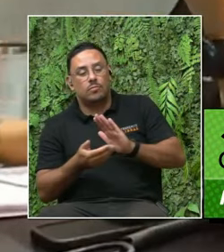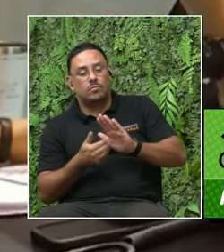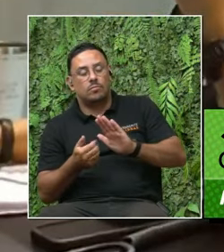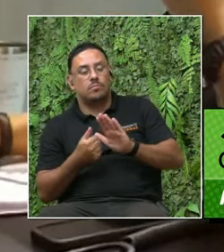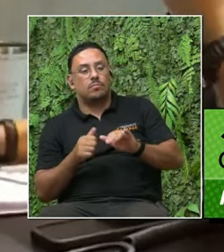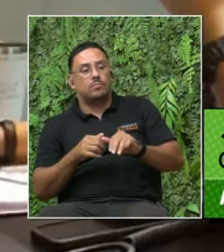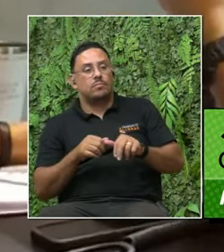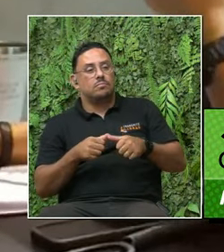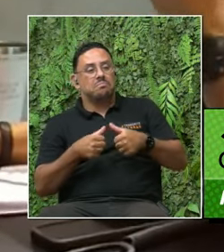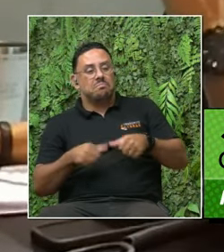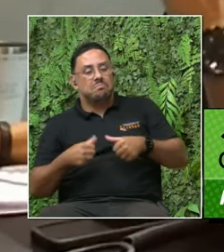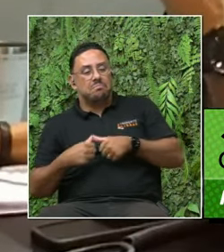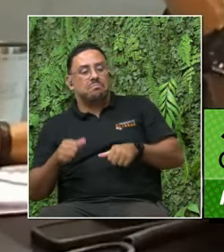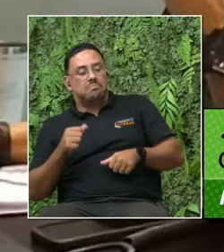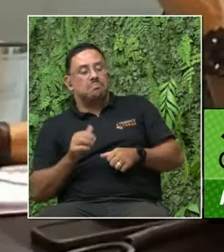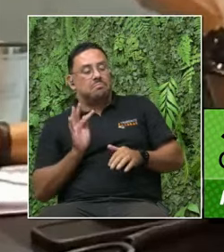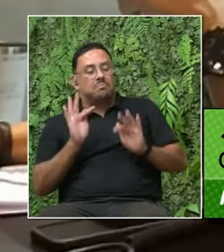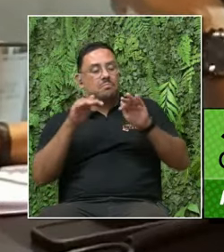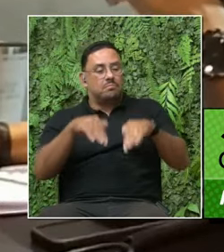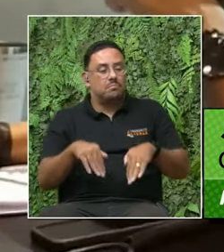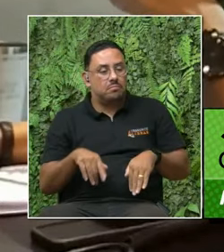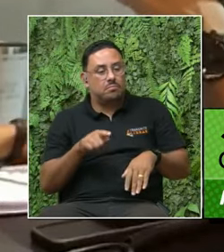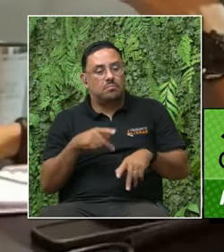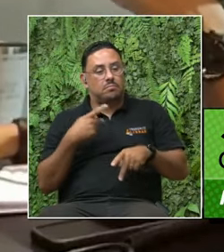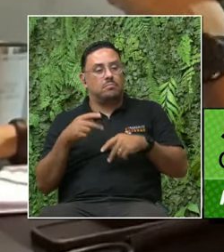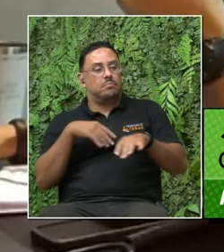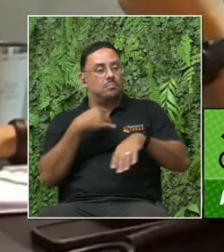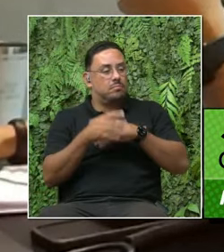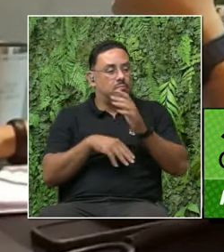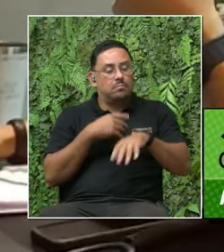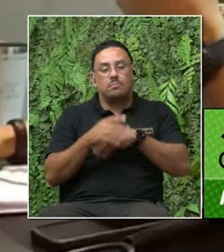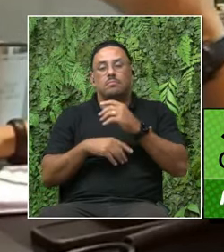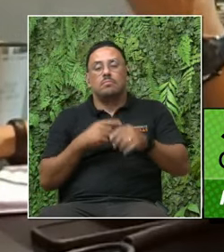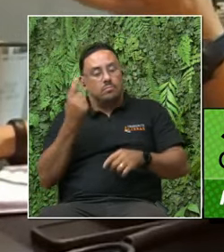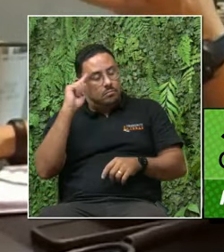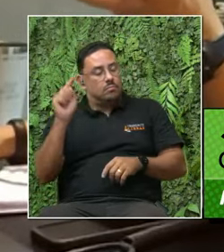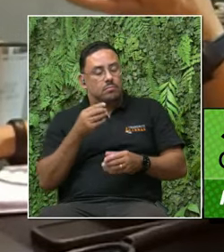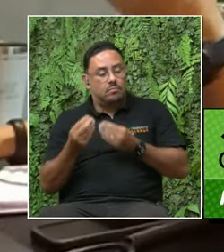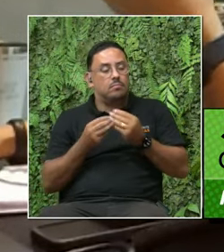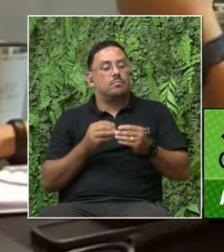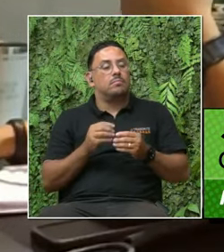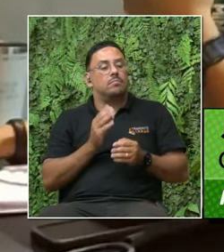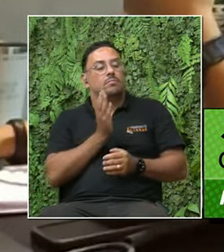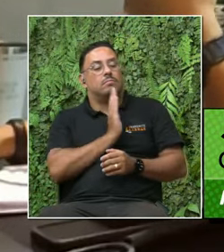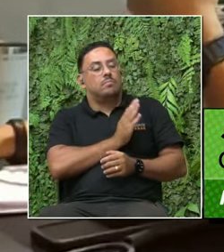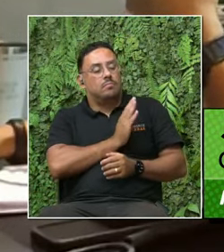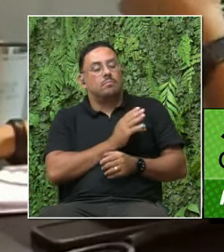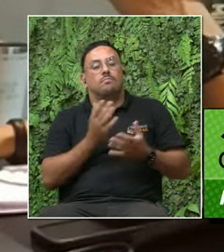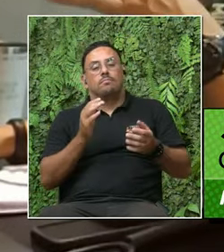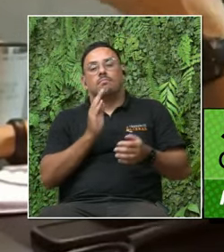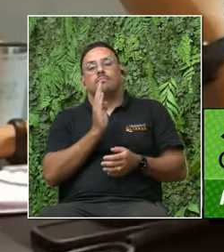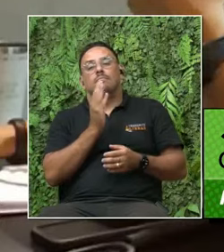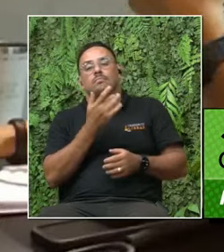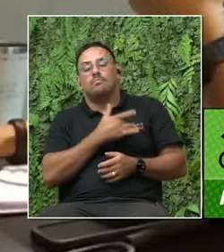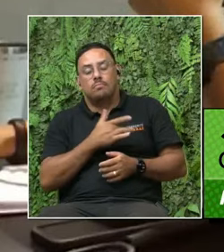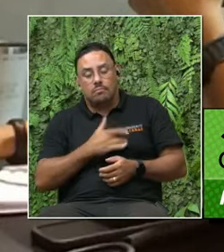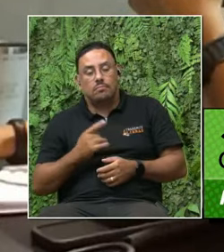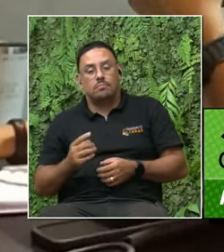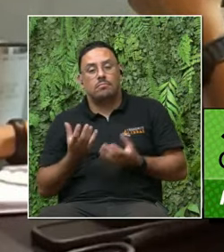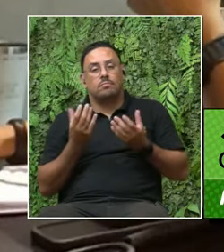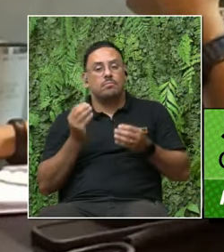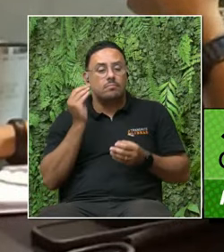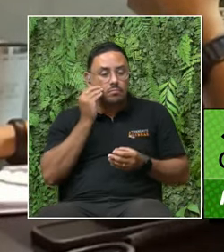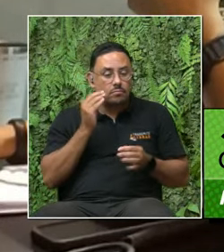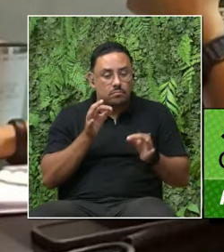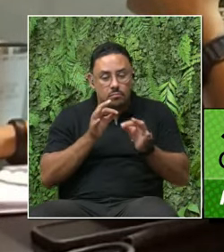Ger lá atrás e no final das contas bagunçou ali o time do Cruzeiro não sabia como é que marcava o Gal não a gente tenta se organizar né o mais rápido